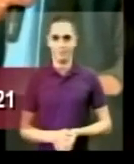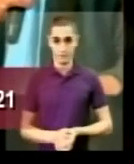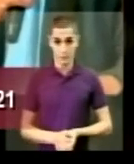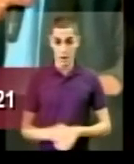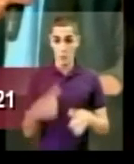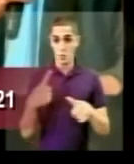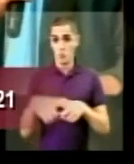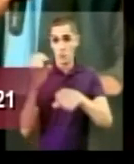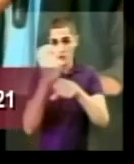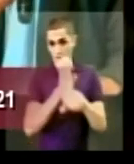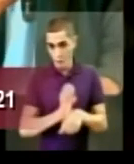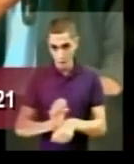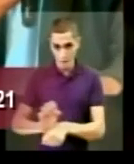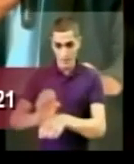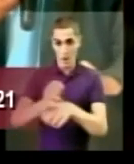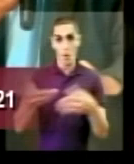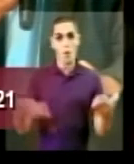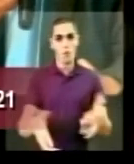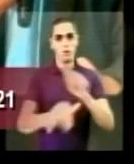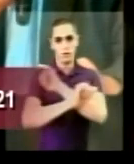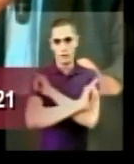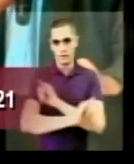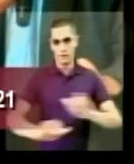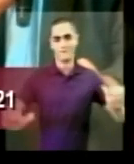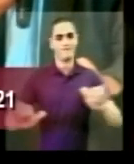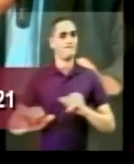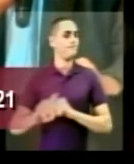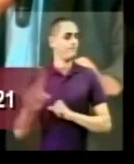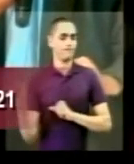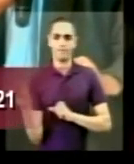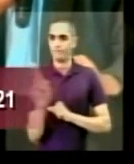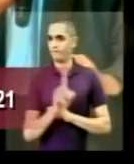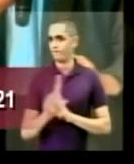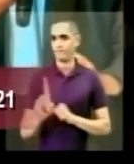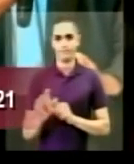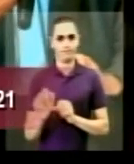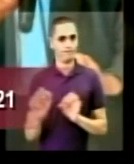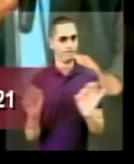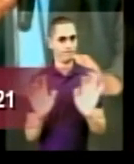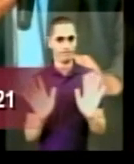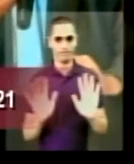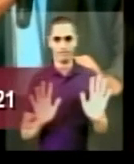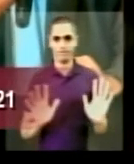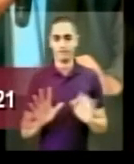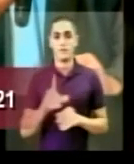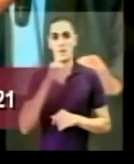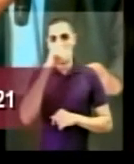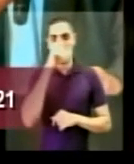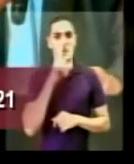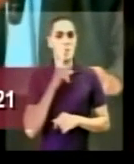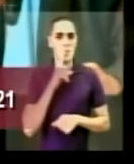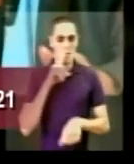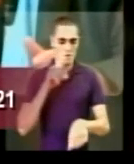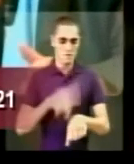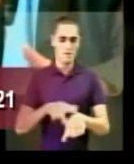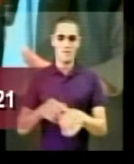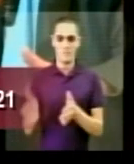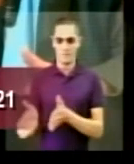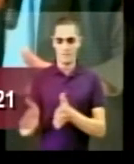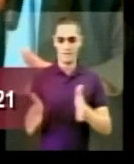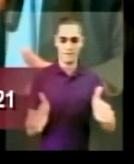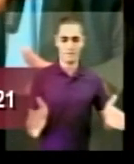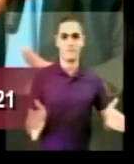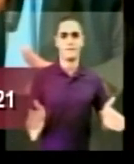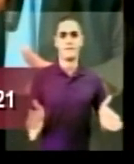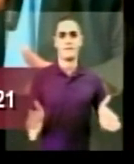o Estado hoje anunciou que ninguém estará no amarelo neste período